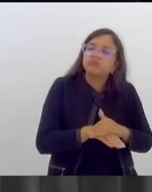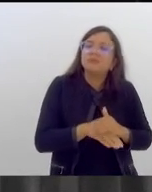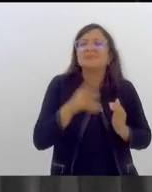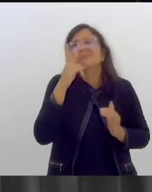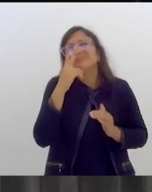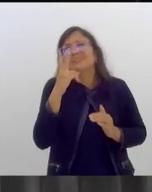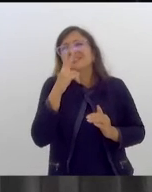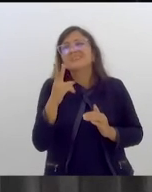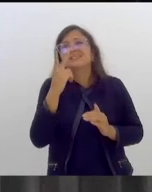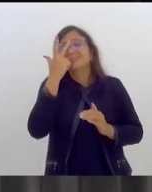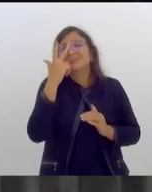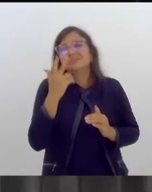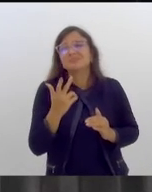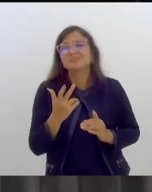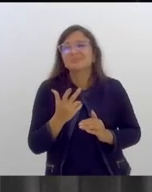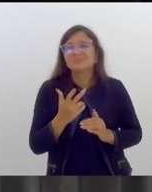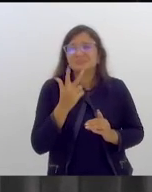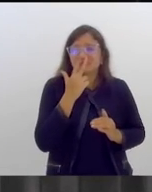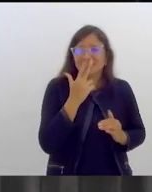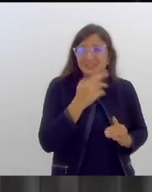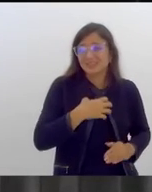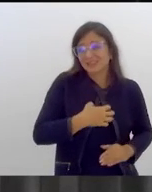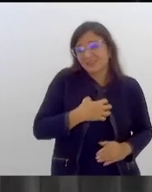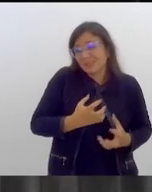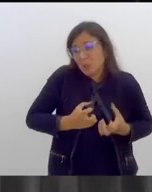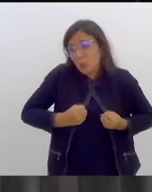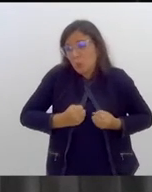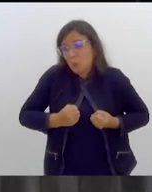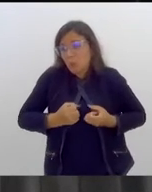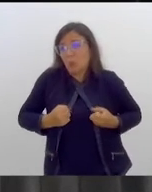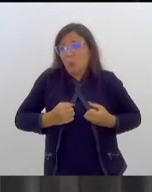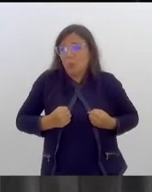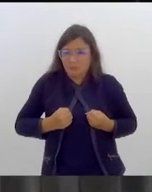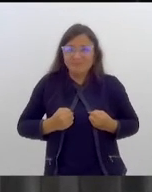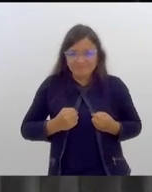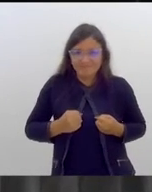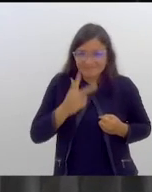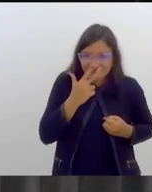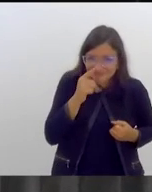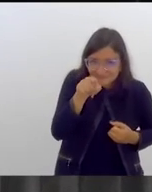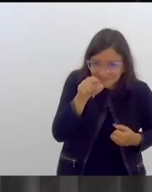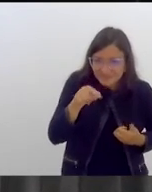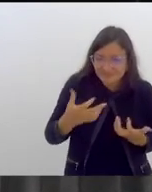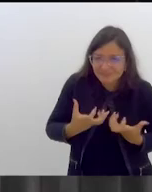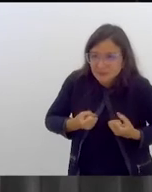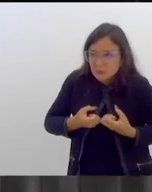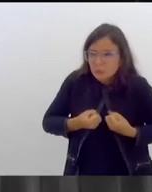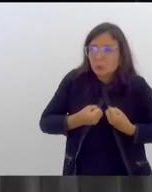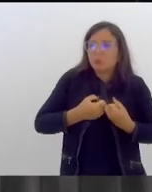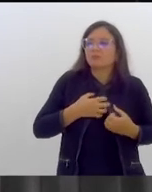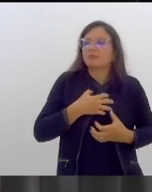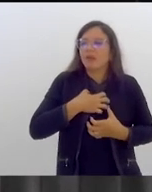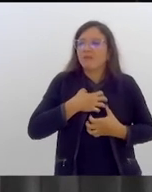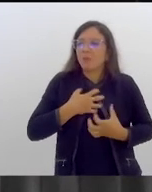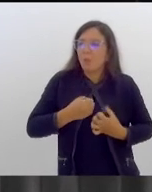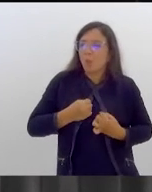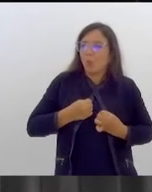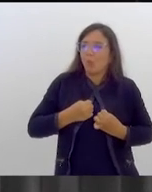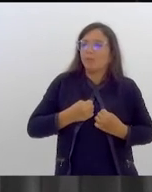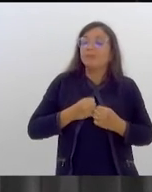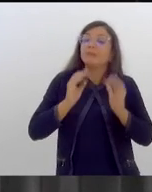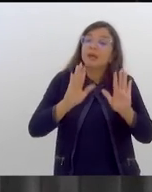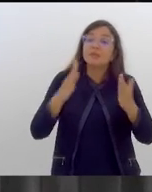acomodada mas ela tava um pouco contida dentro de você então agora você tem